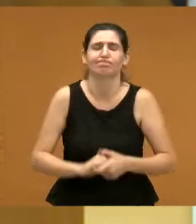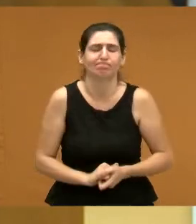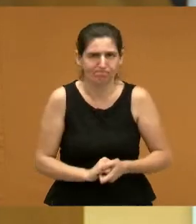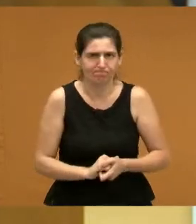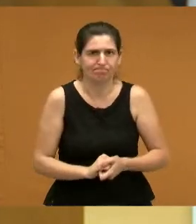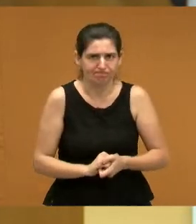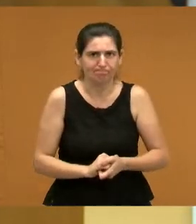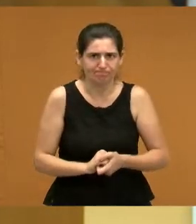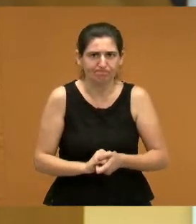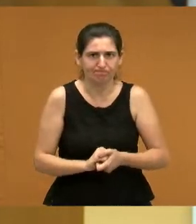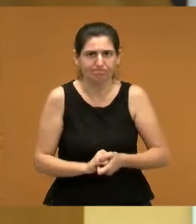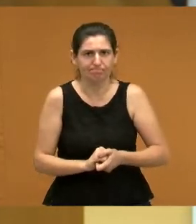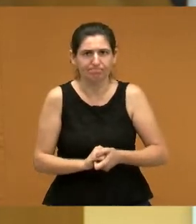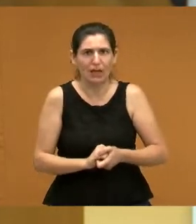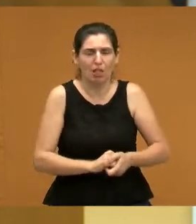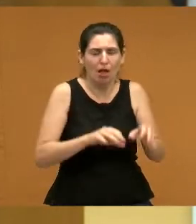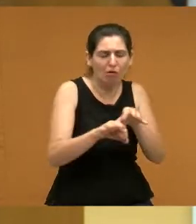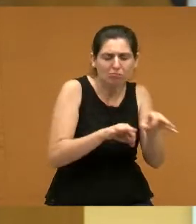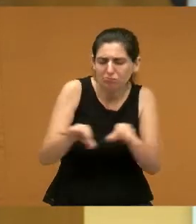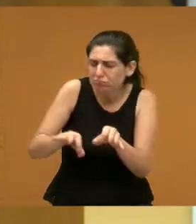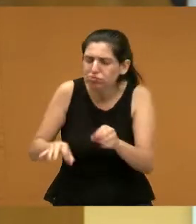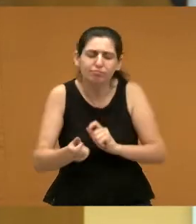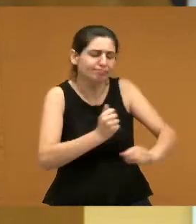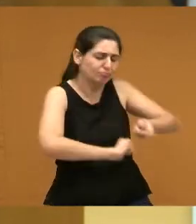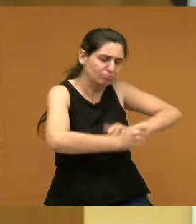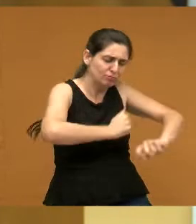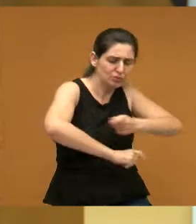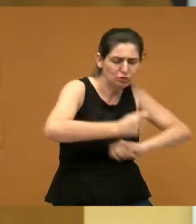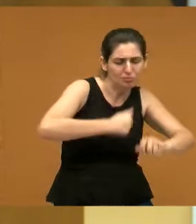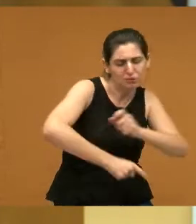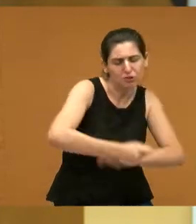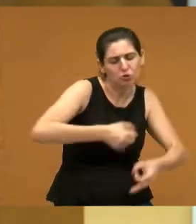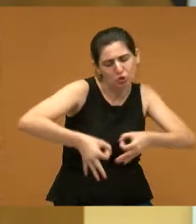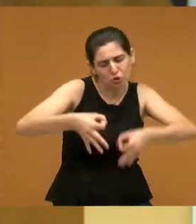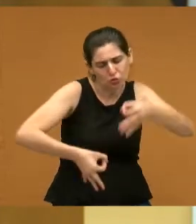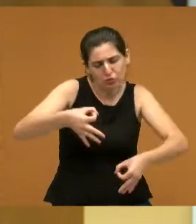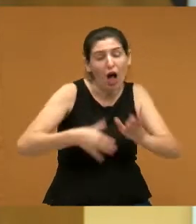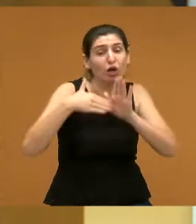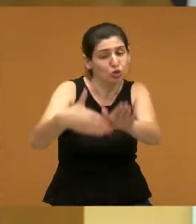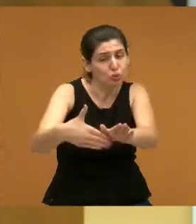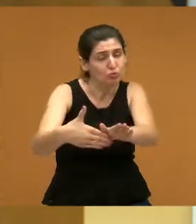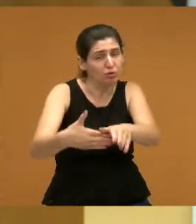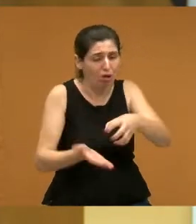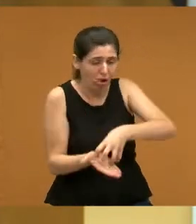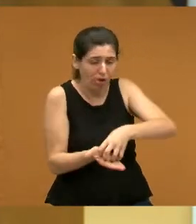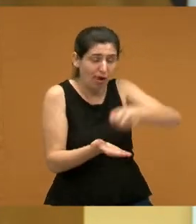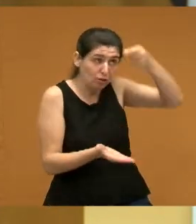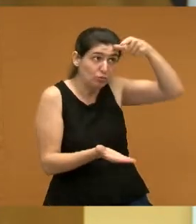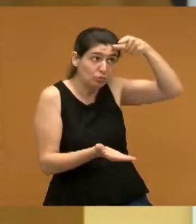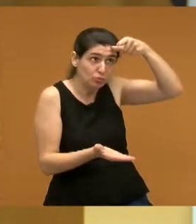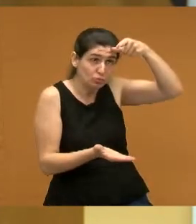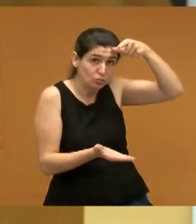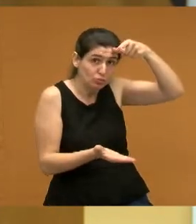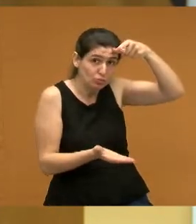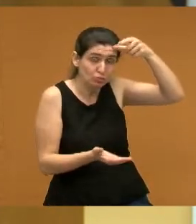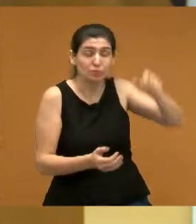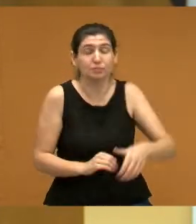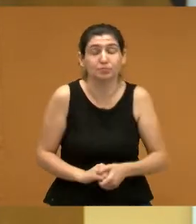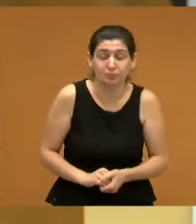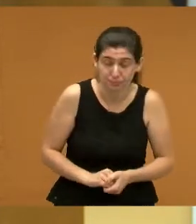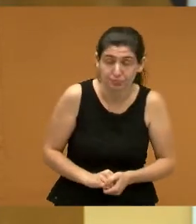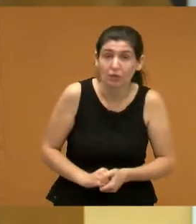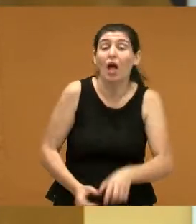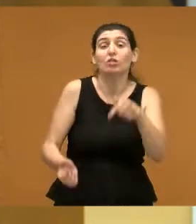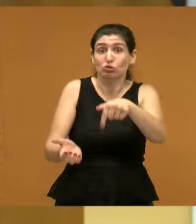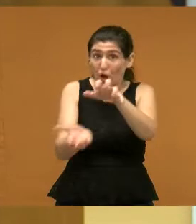da Fundação no plano administrativo e judicial. As fundações do município de Jacareí são as